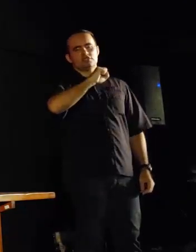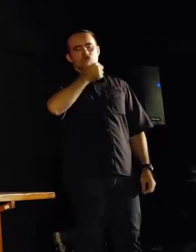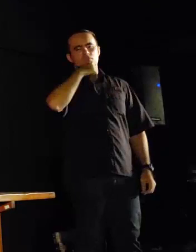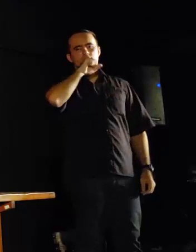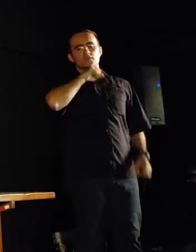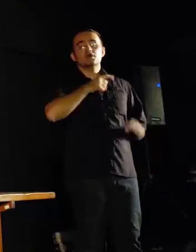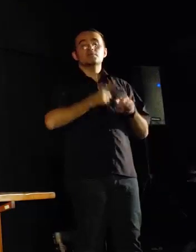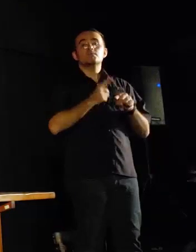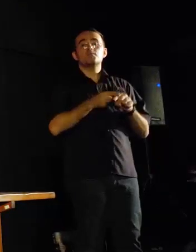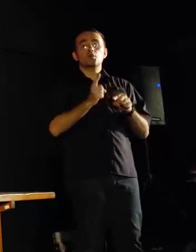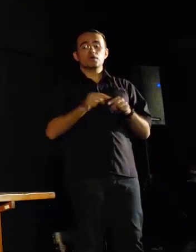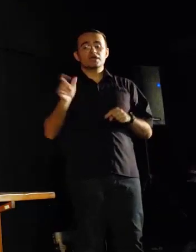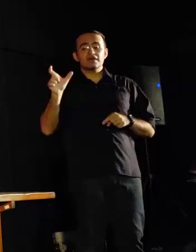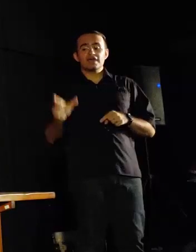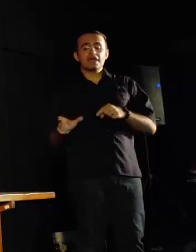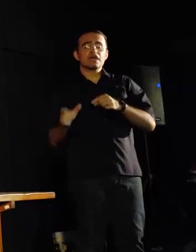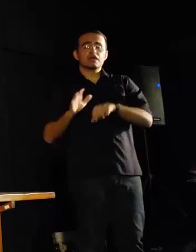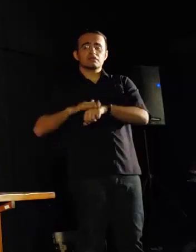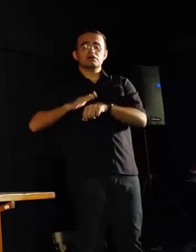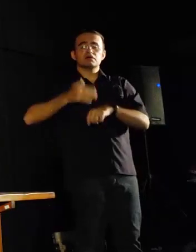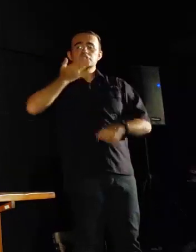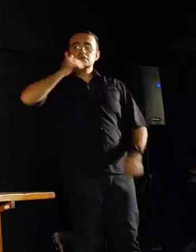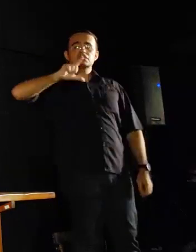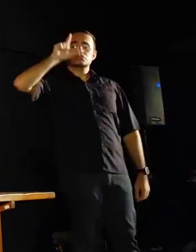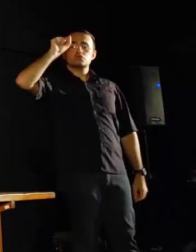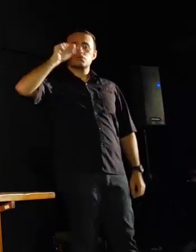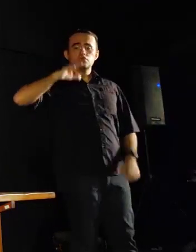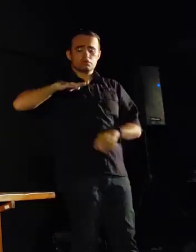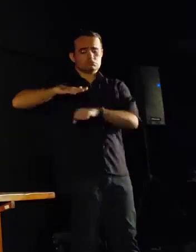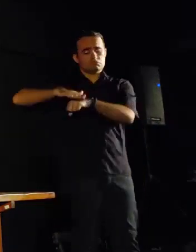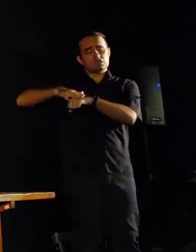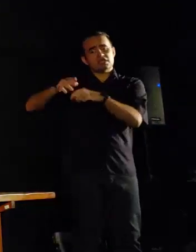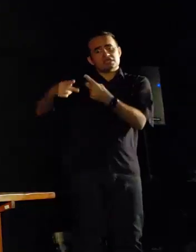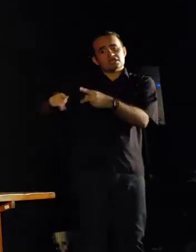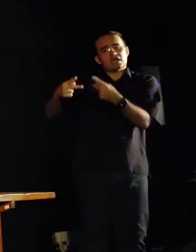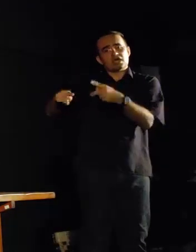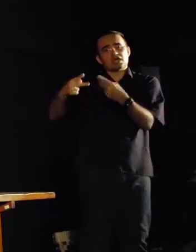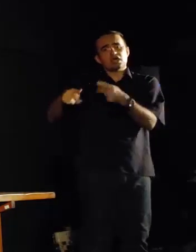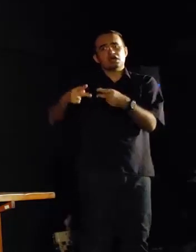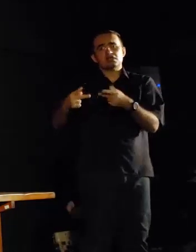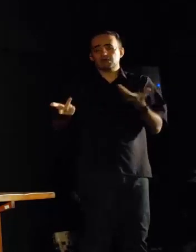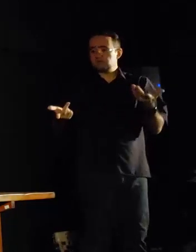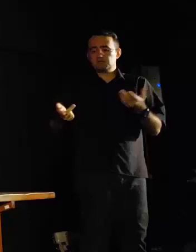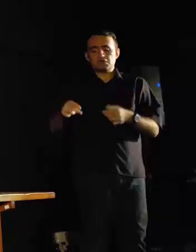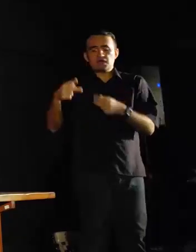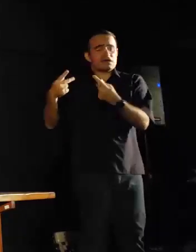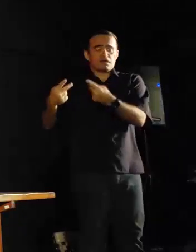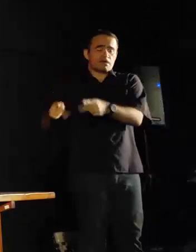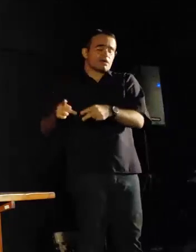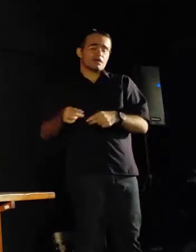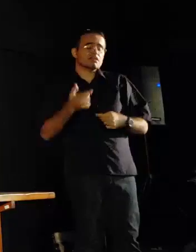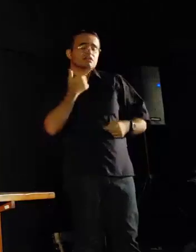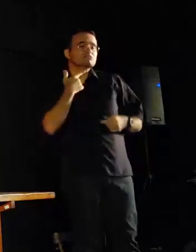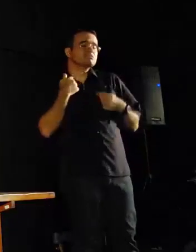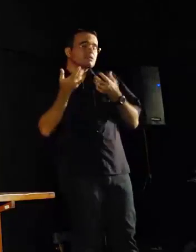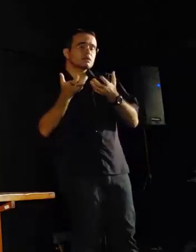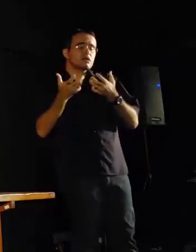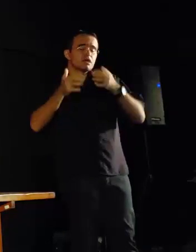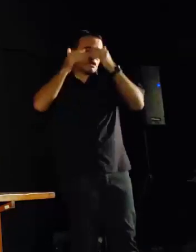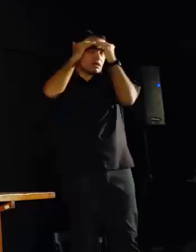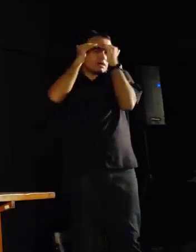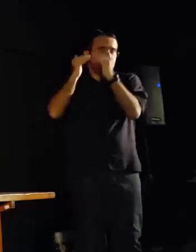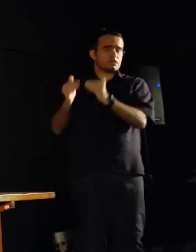gente via que ela tinha feito uma escolha, era uma escolha autônoma, não tinha nenhuma razão para fazer aquela escolha, mas ela fez, ela tinha que ser